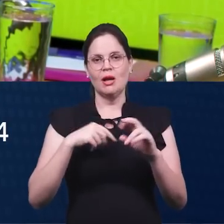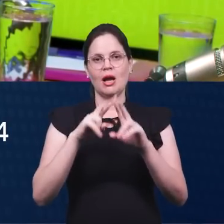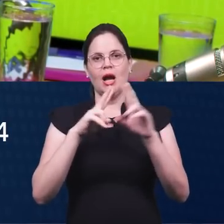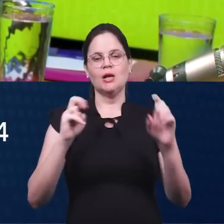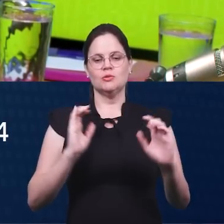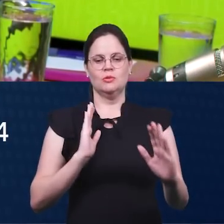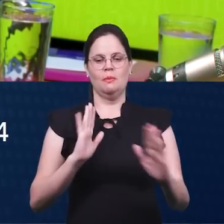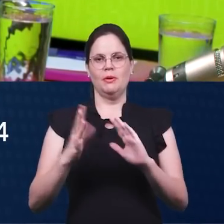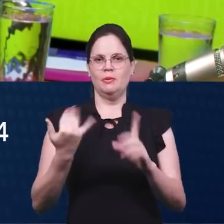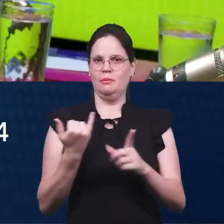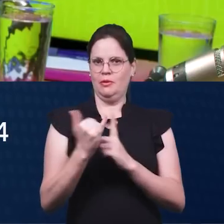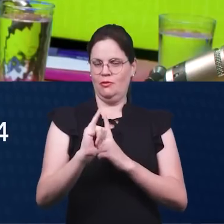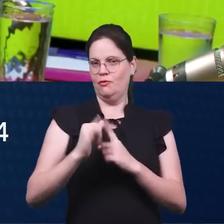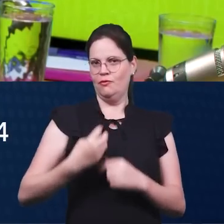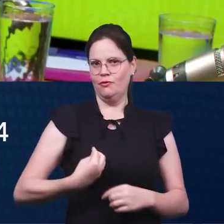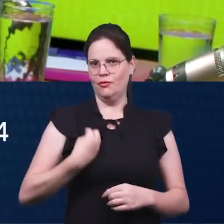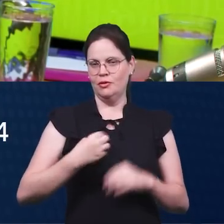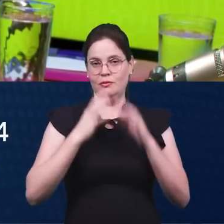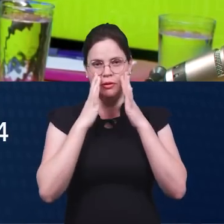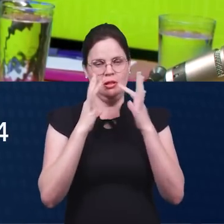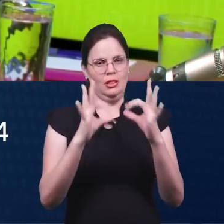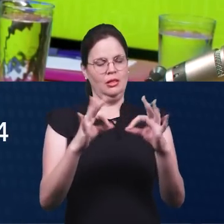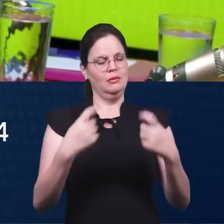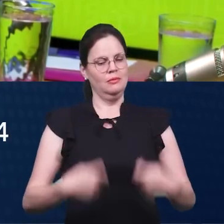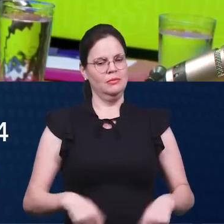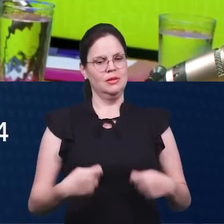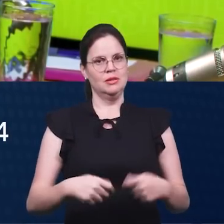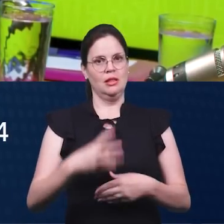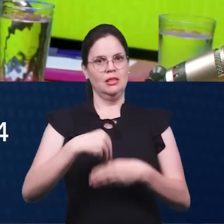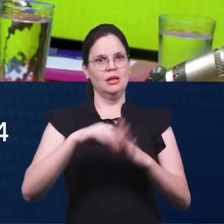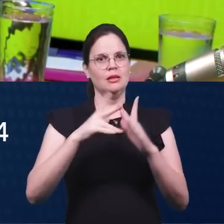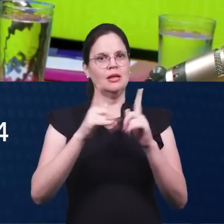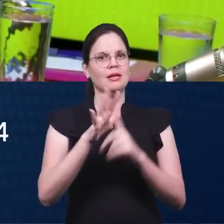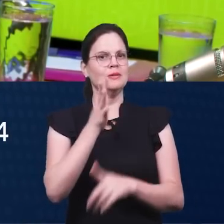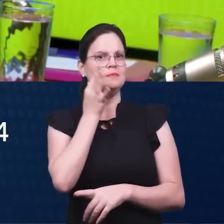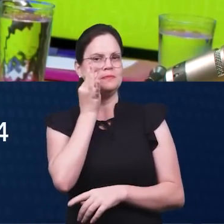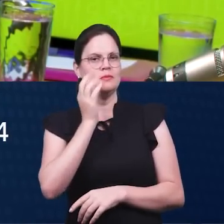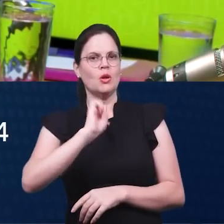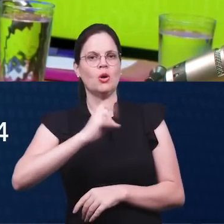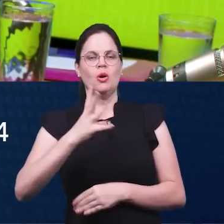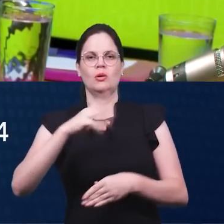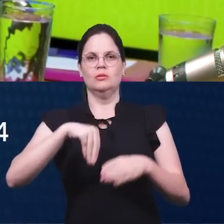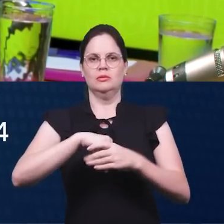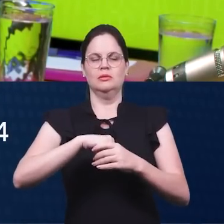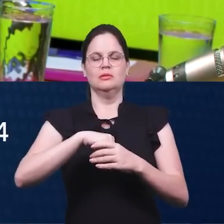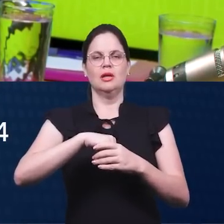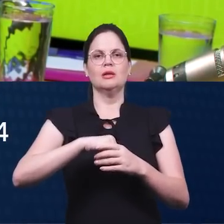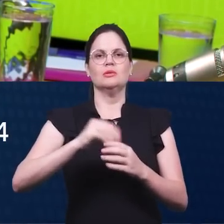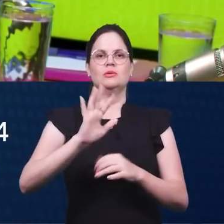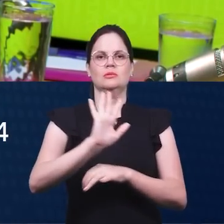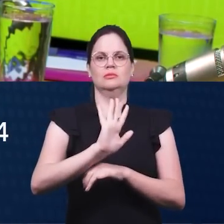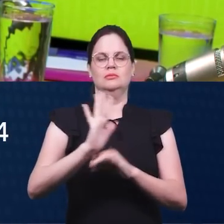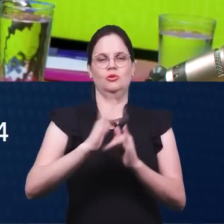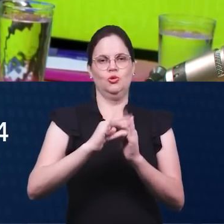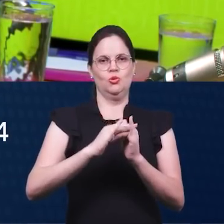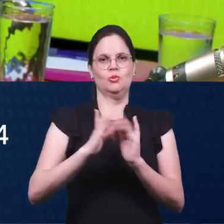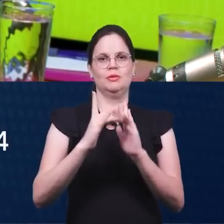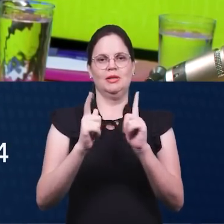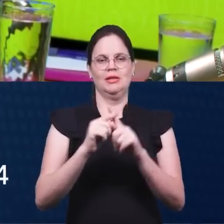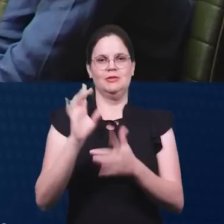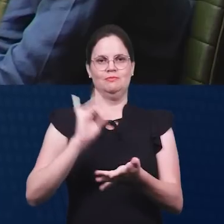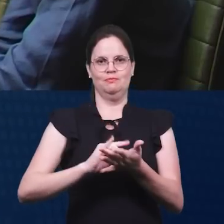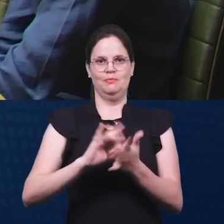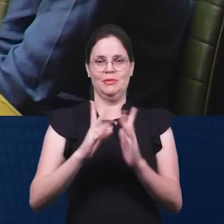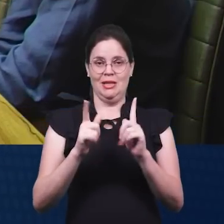que estamos vivendo, esteja atento, tanto presencialmente em nossas igrejas ou pelo canal oficial da Igreja Cristã Maranata por